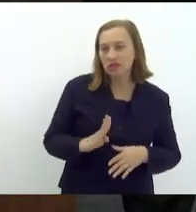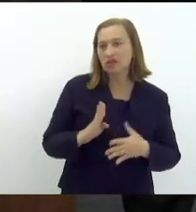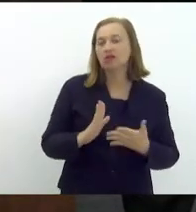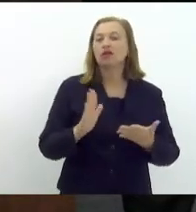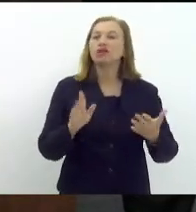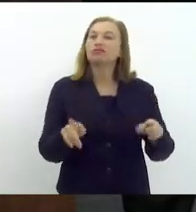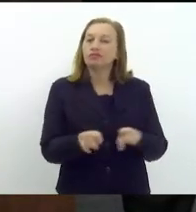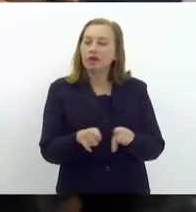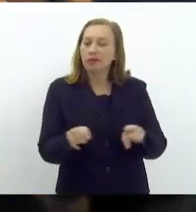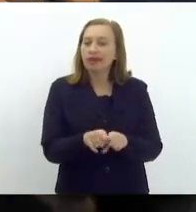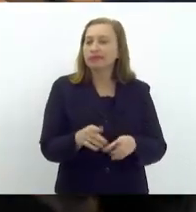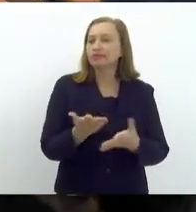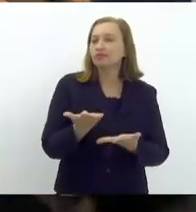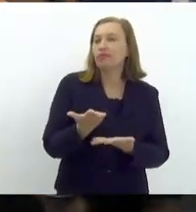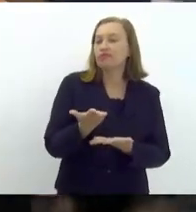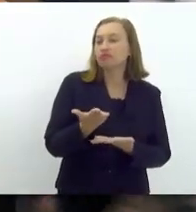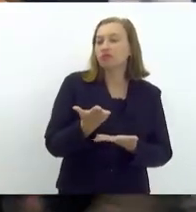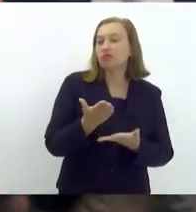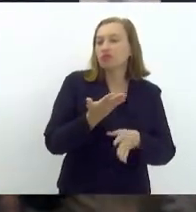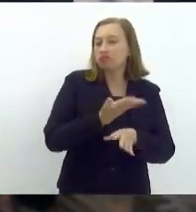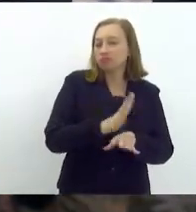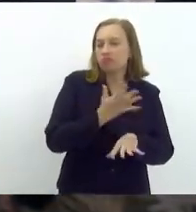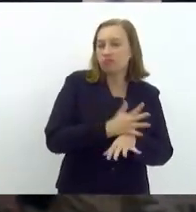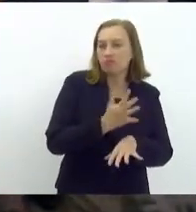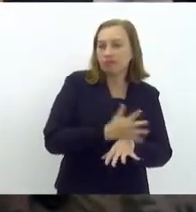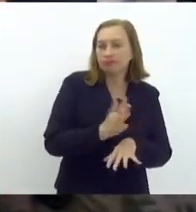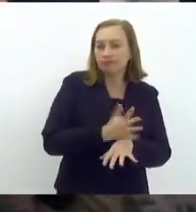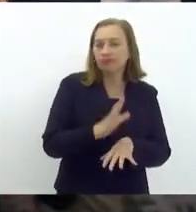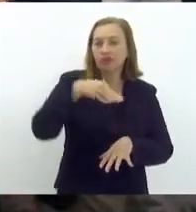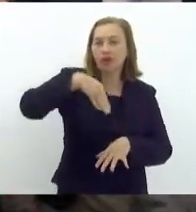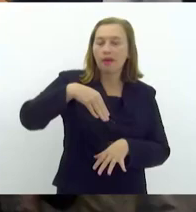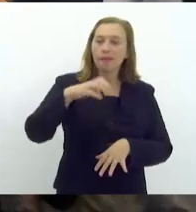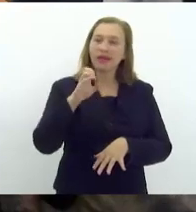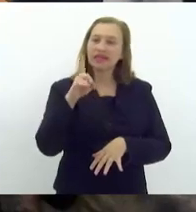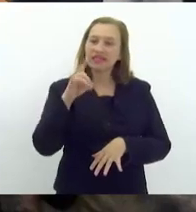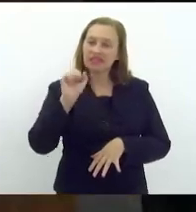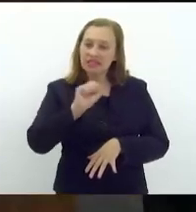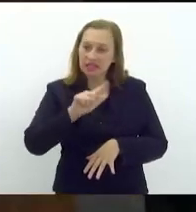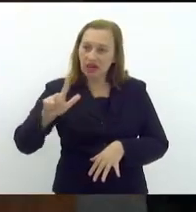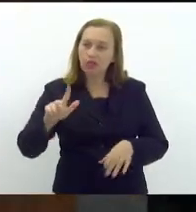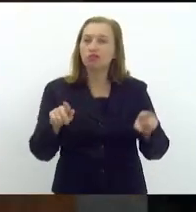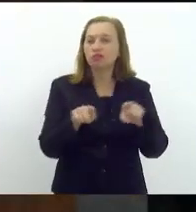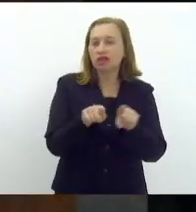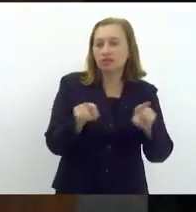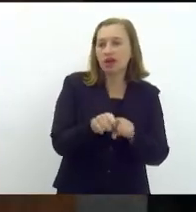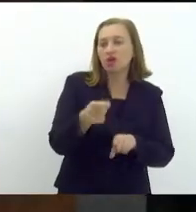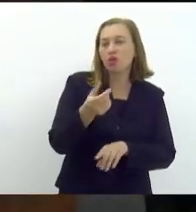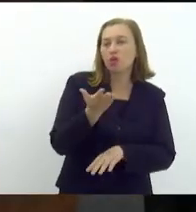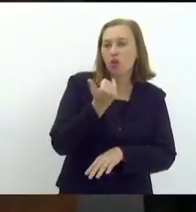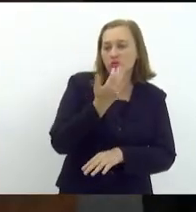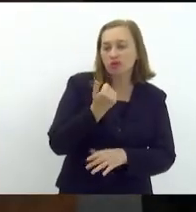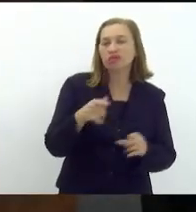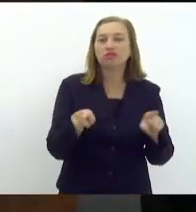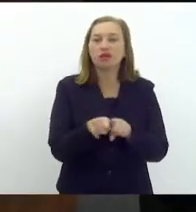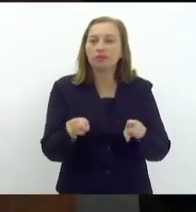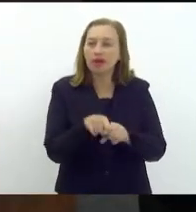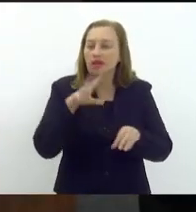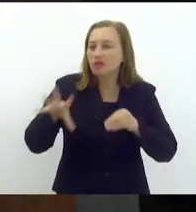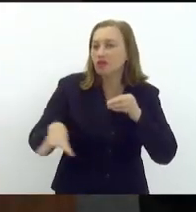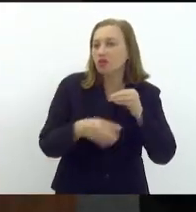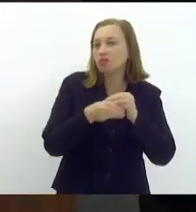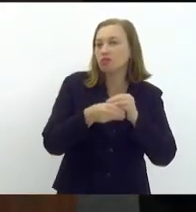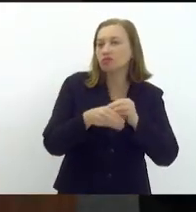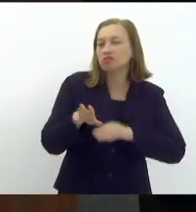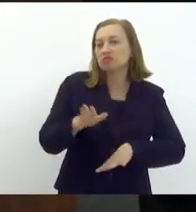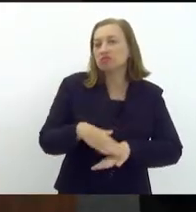ela tá nas nossas práticas medicinais ela vem sido incorporada inclusive em elementos